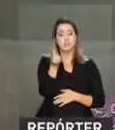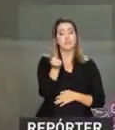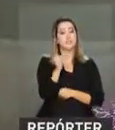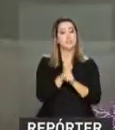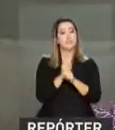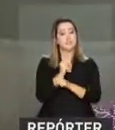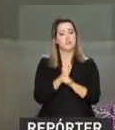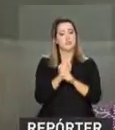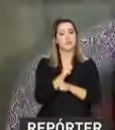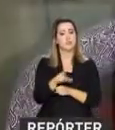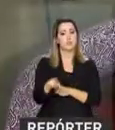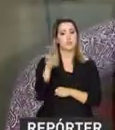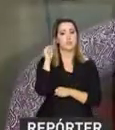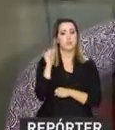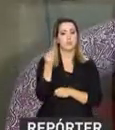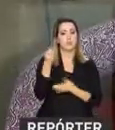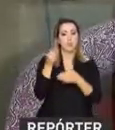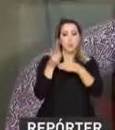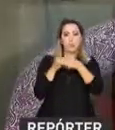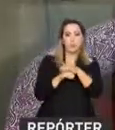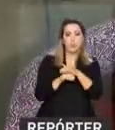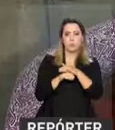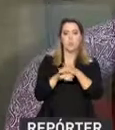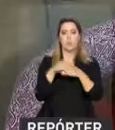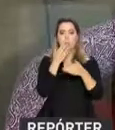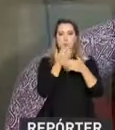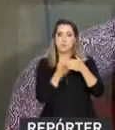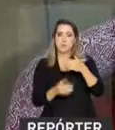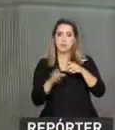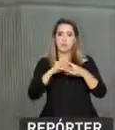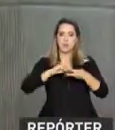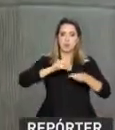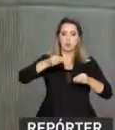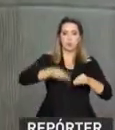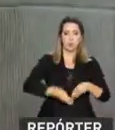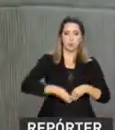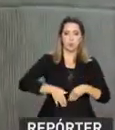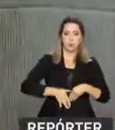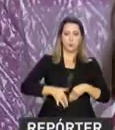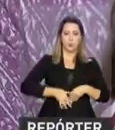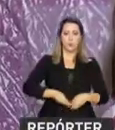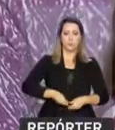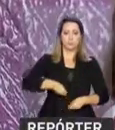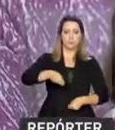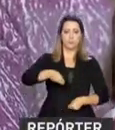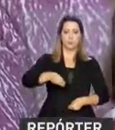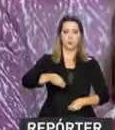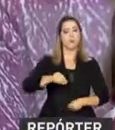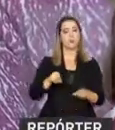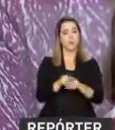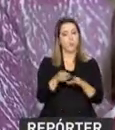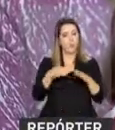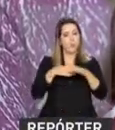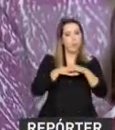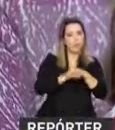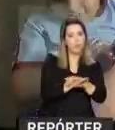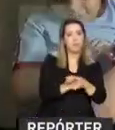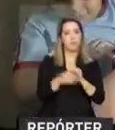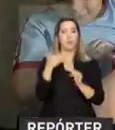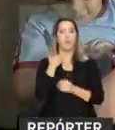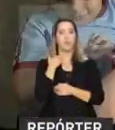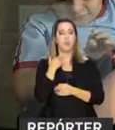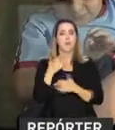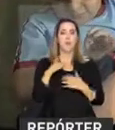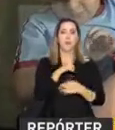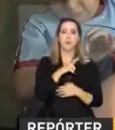marido tomaram uma decisão: guardar o sangue do cordão umbilical dos filhos em um banco de sangue particular. Então, o